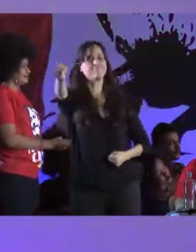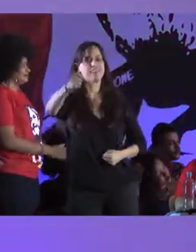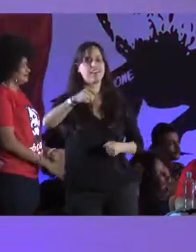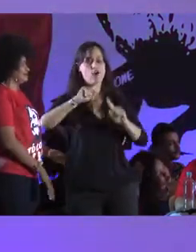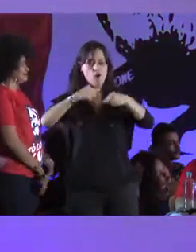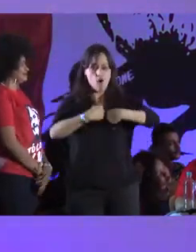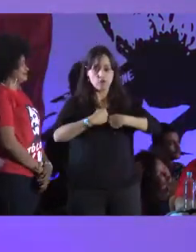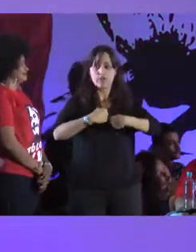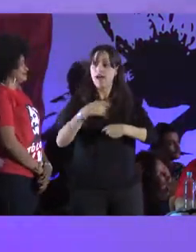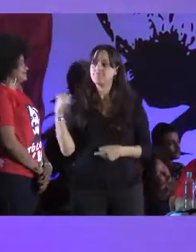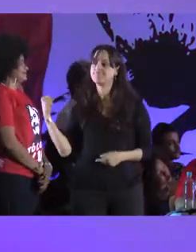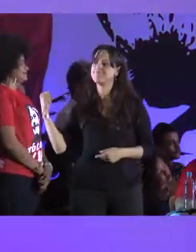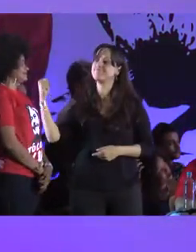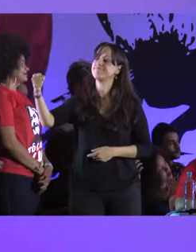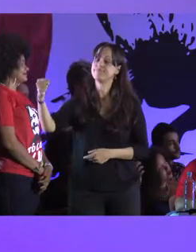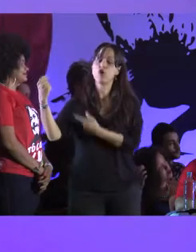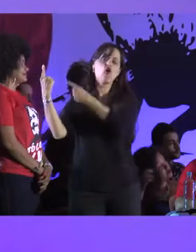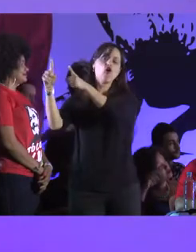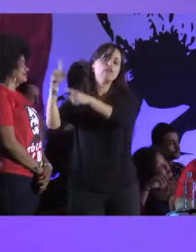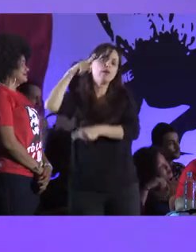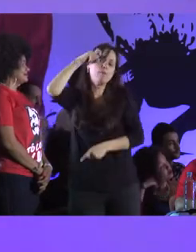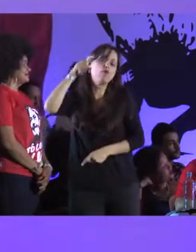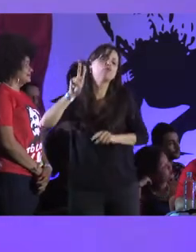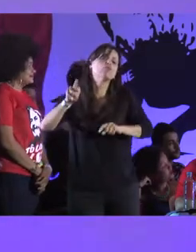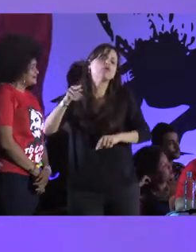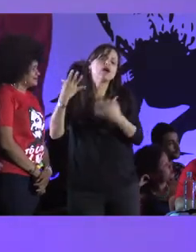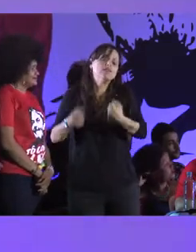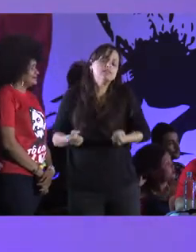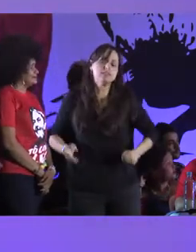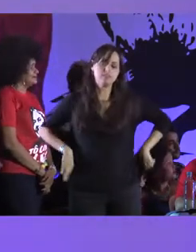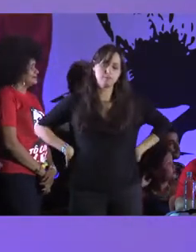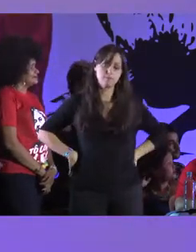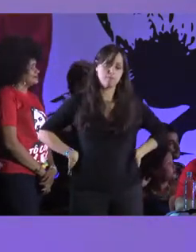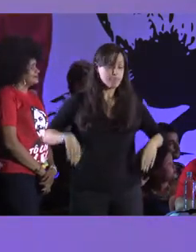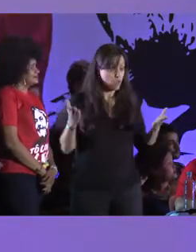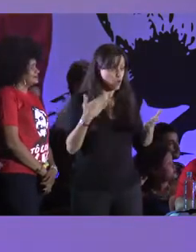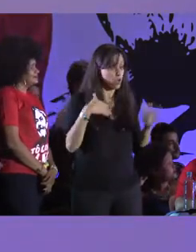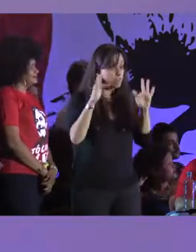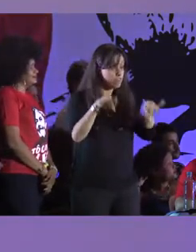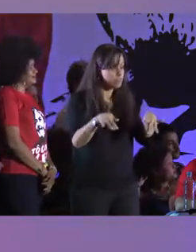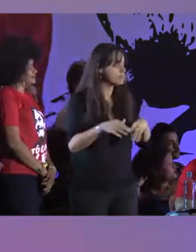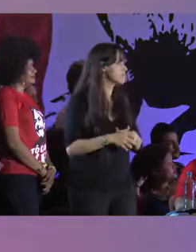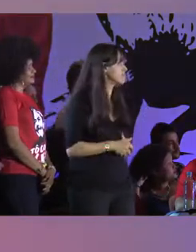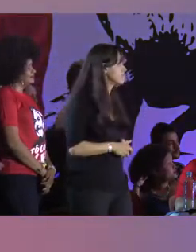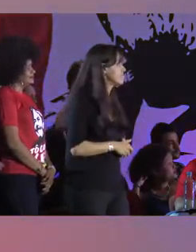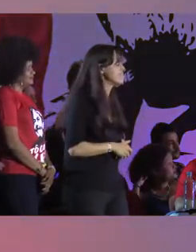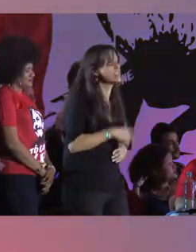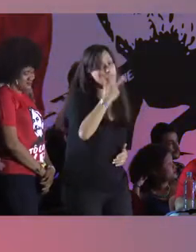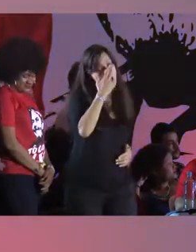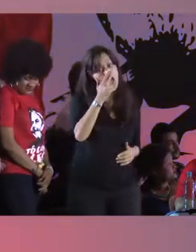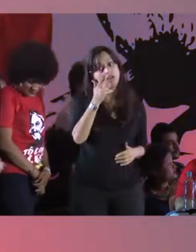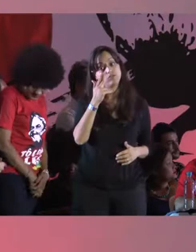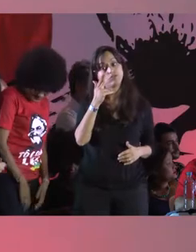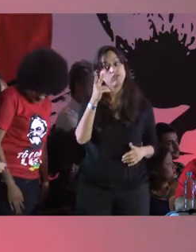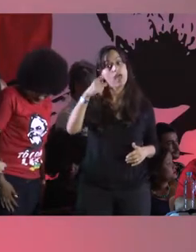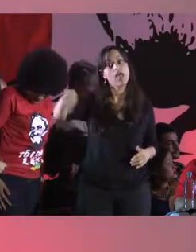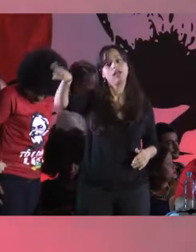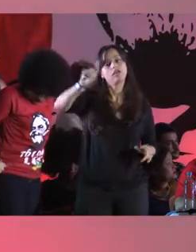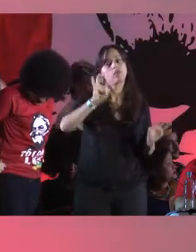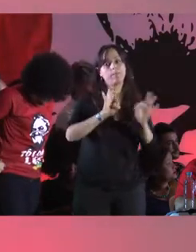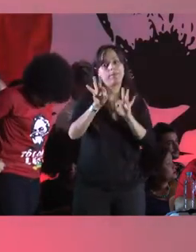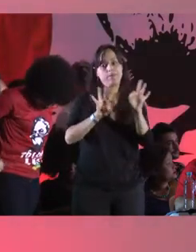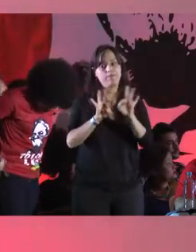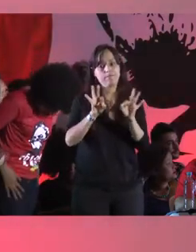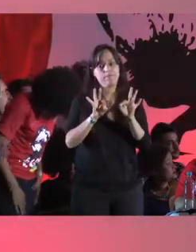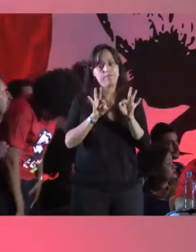Então, gente, deixa eu terminar dentro para vocês. Eu acho que eles não estavam preparados para